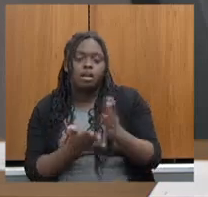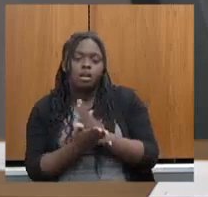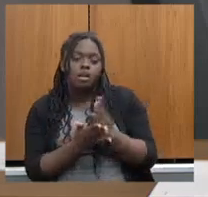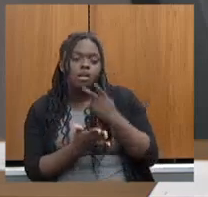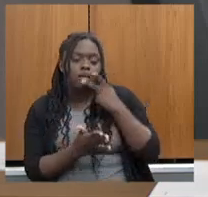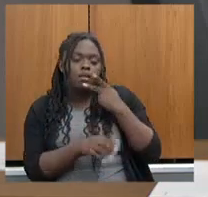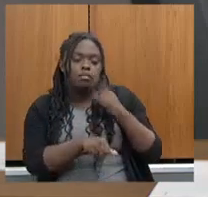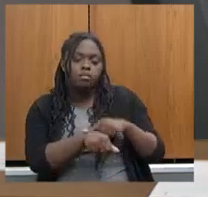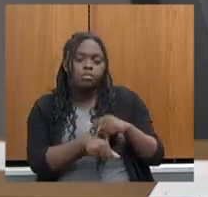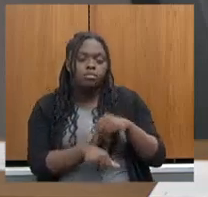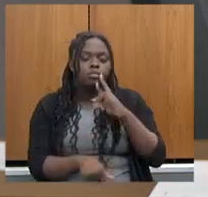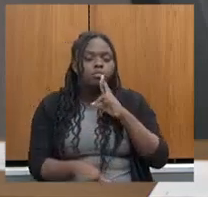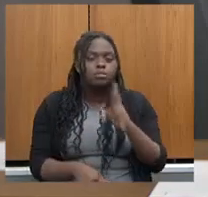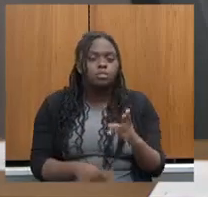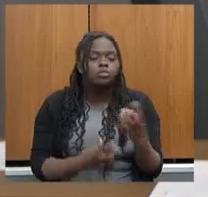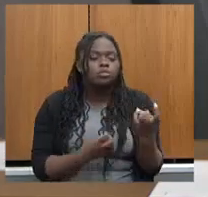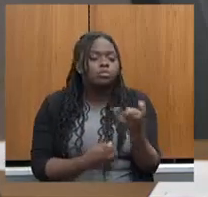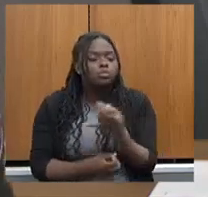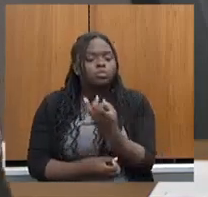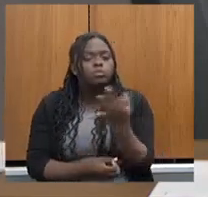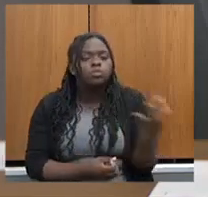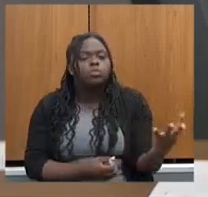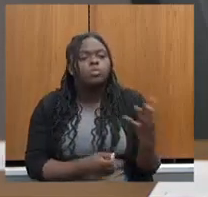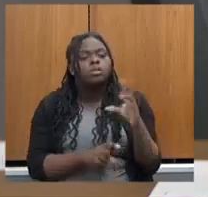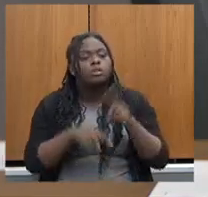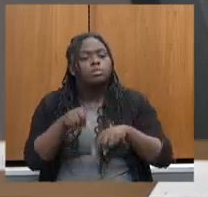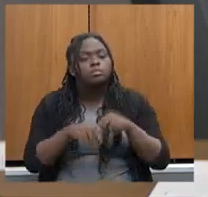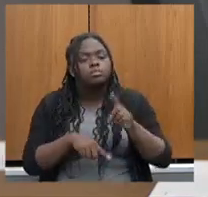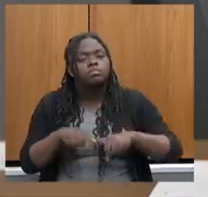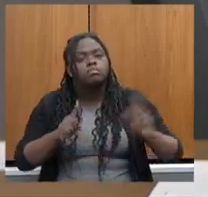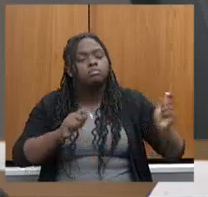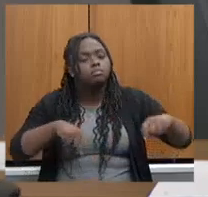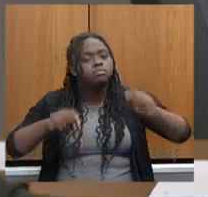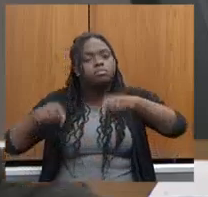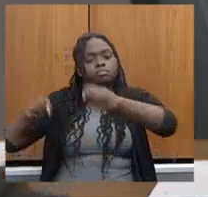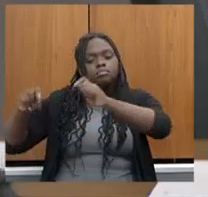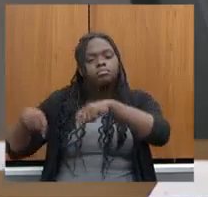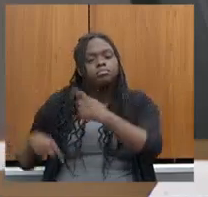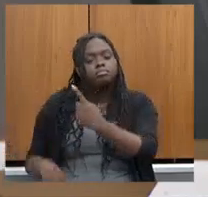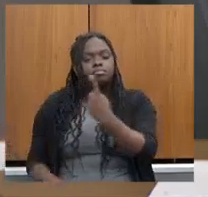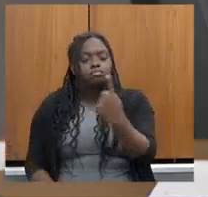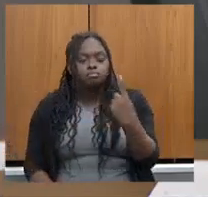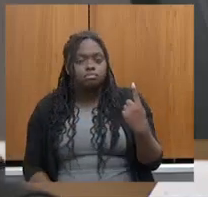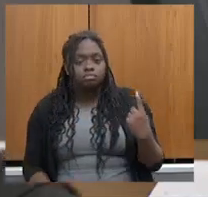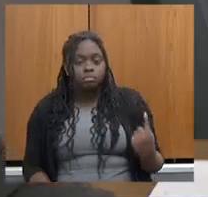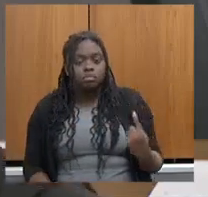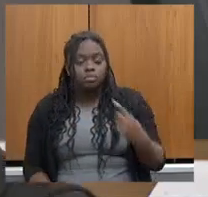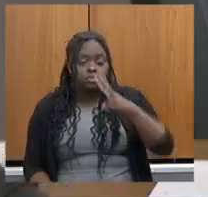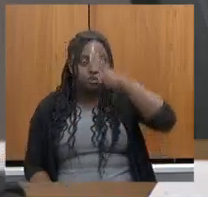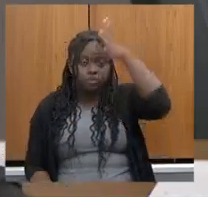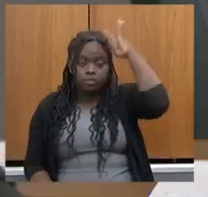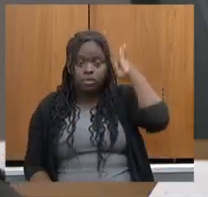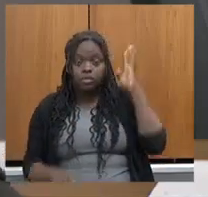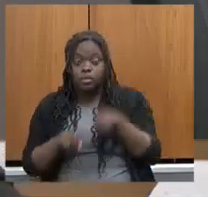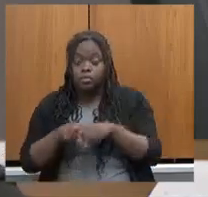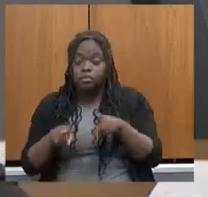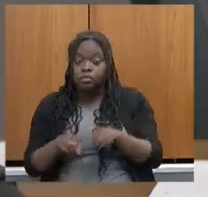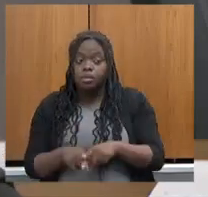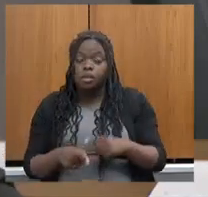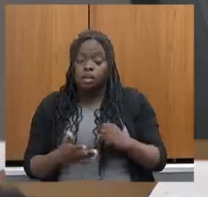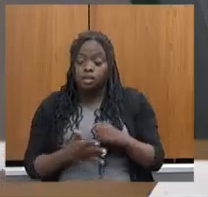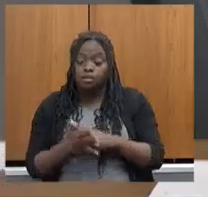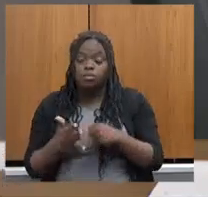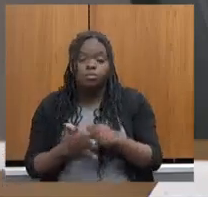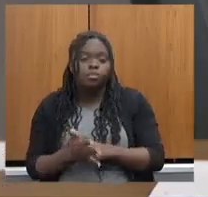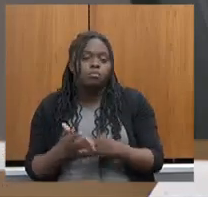qualidade quantidade dos materiais capacitação dos nossos militares e efetivamente efetivo combate